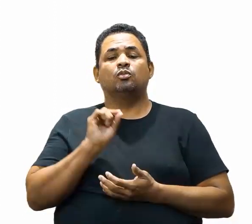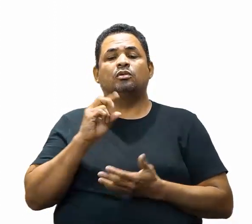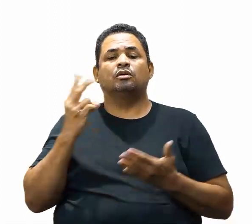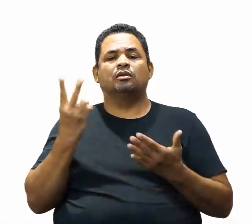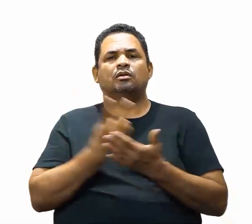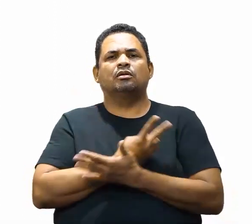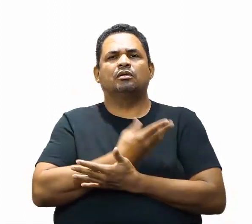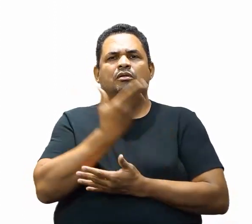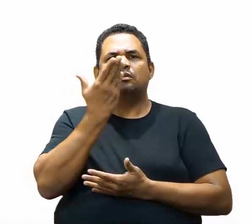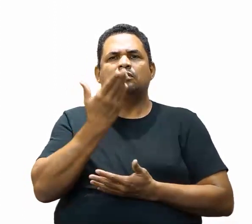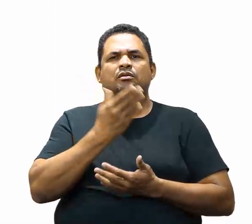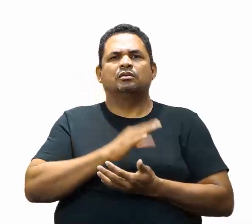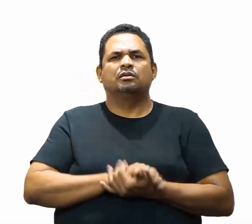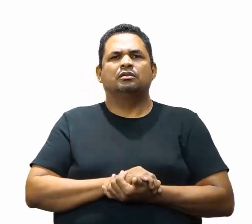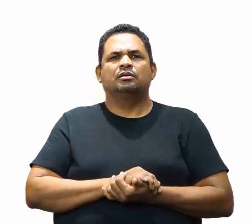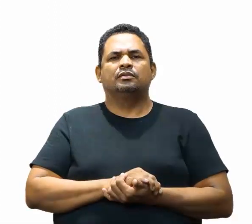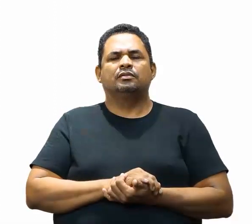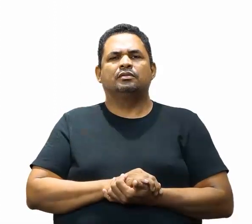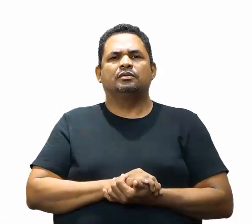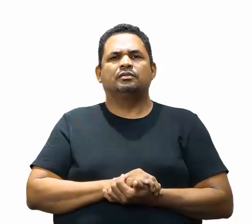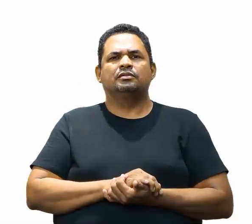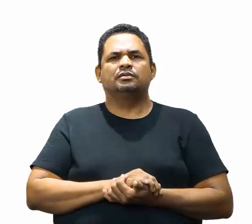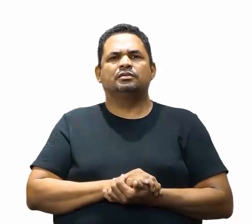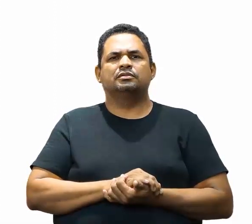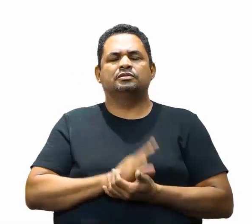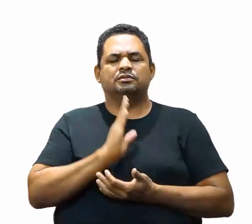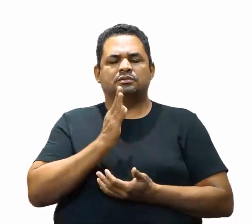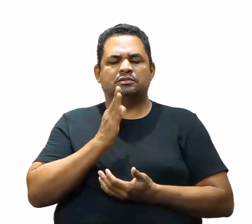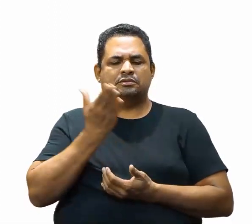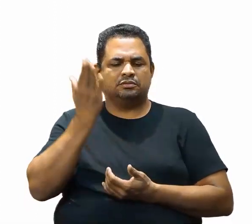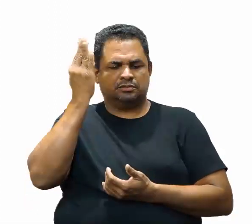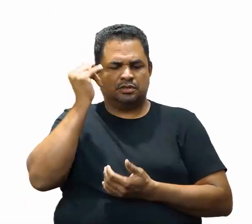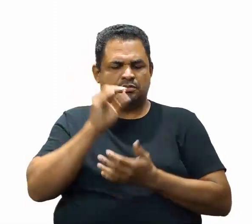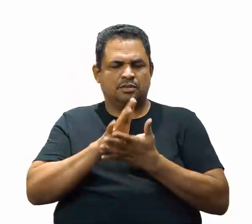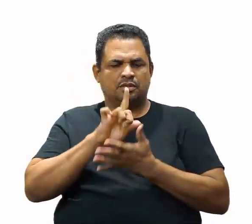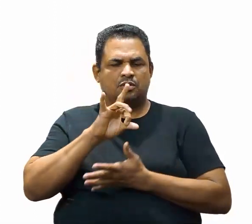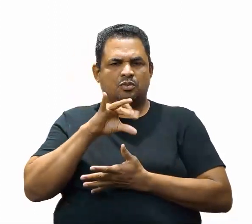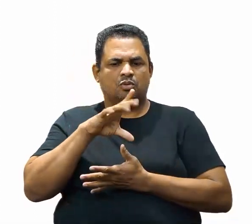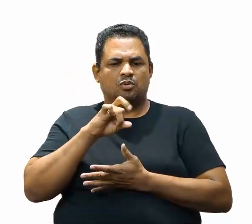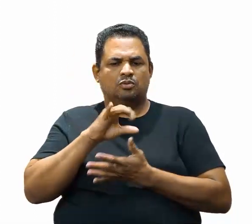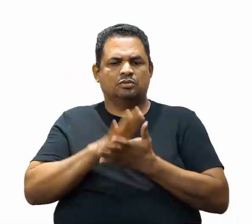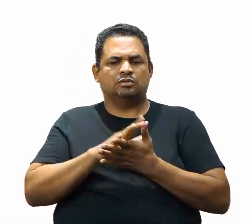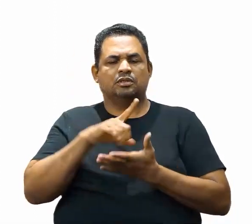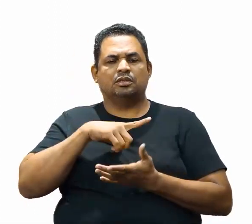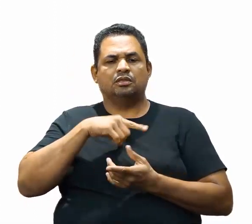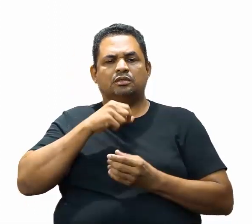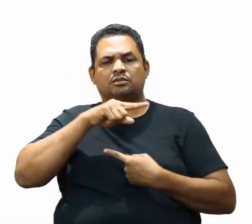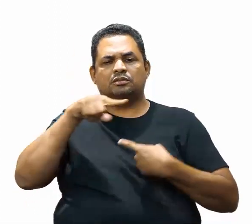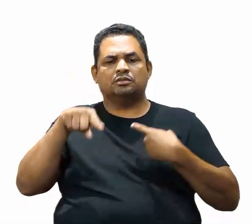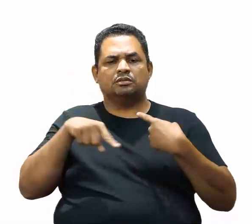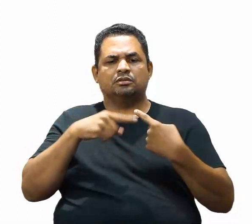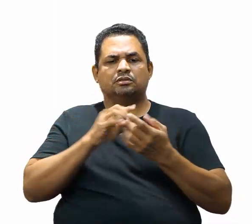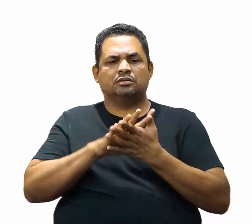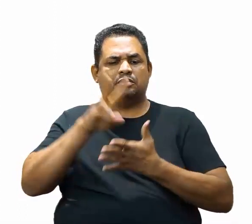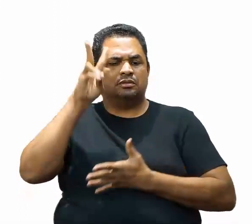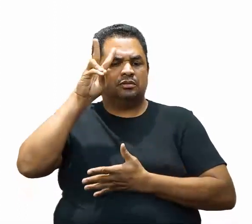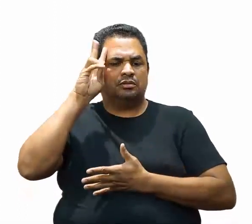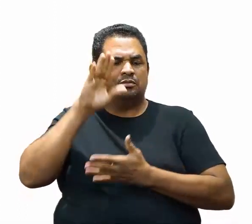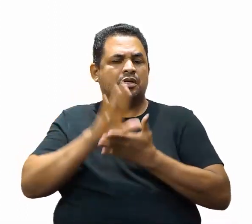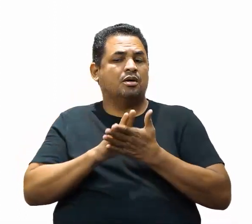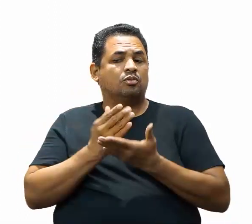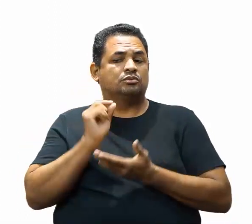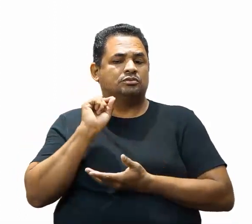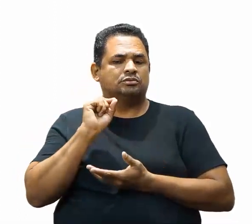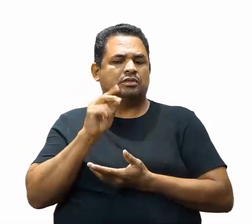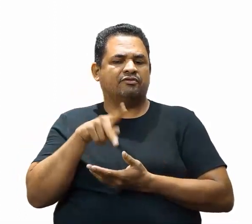de, ele vai, como a gente já sabe, as locuções têm essa função, resgatar algo que já foi falado